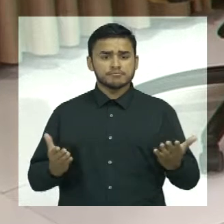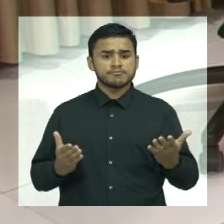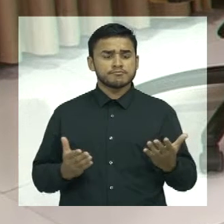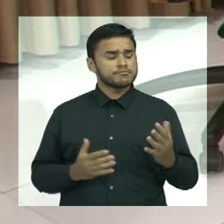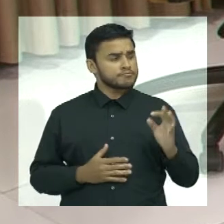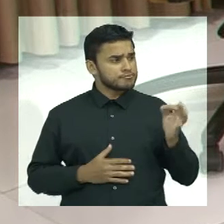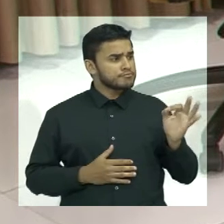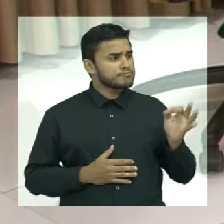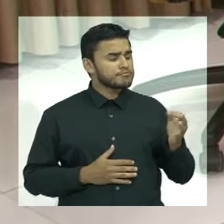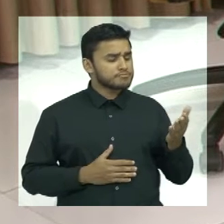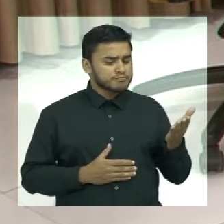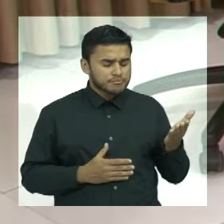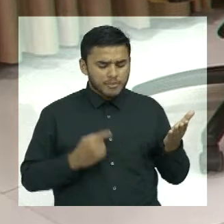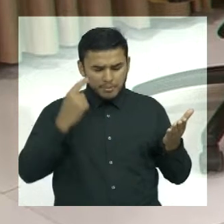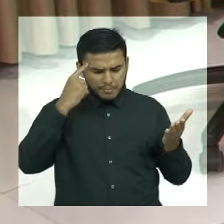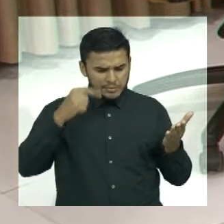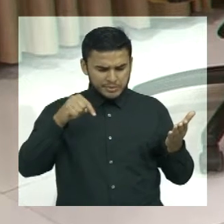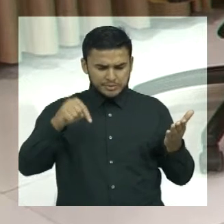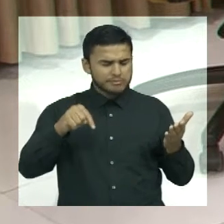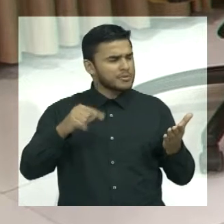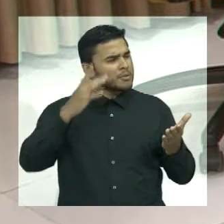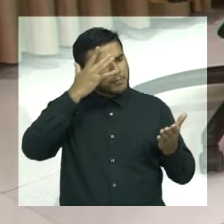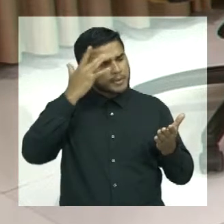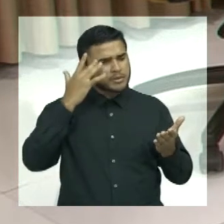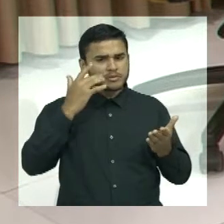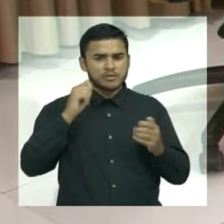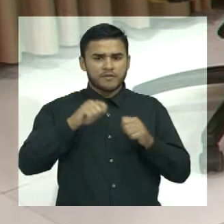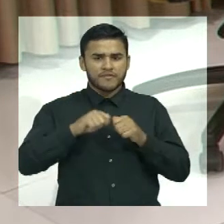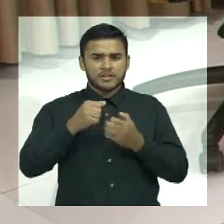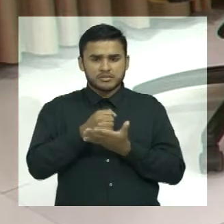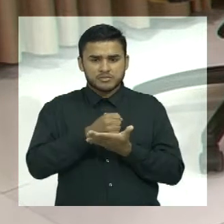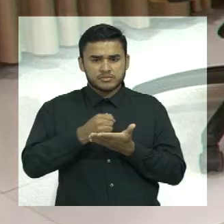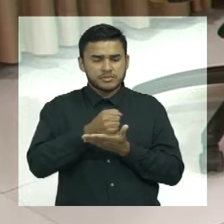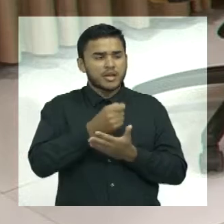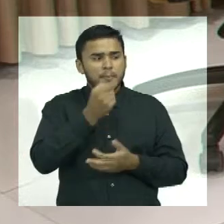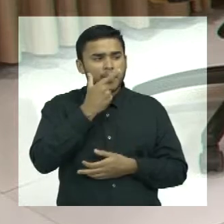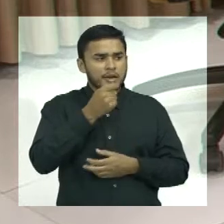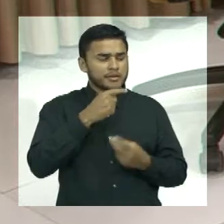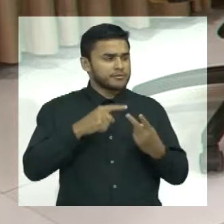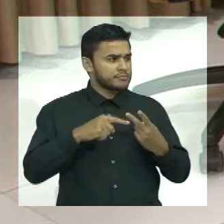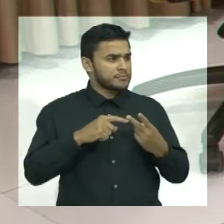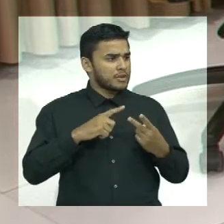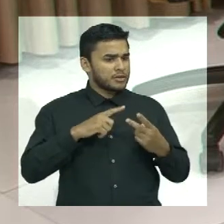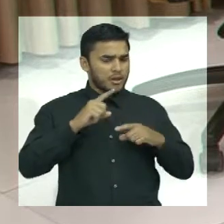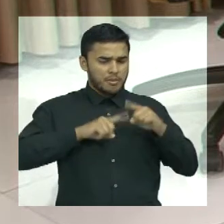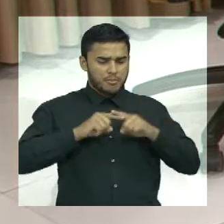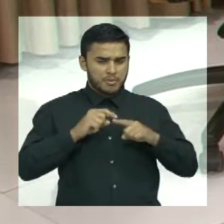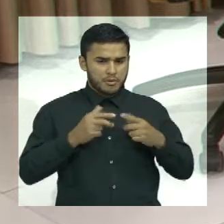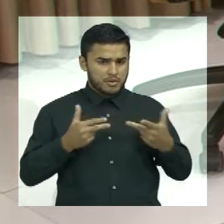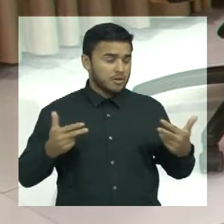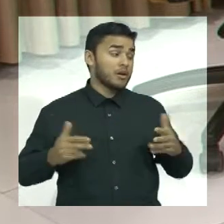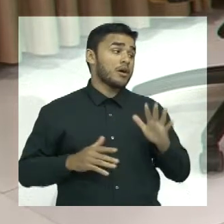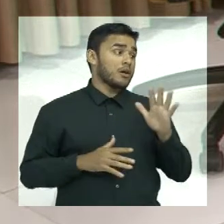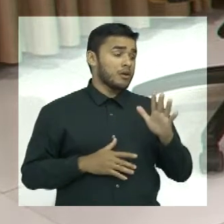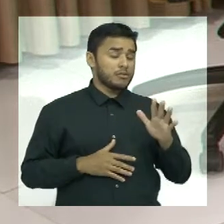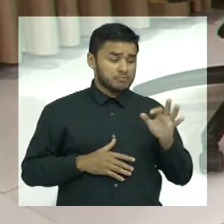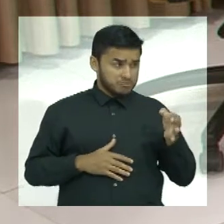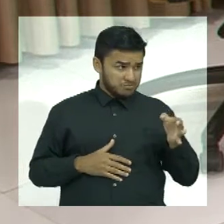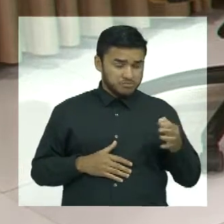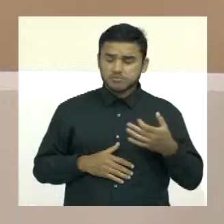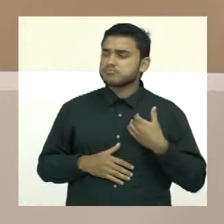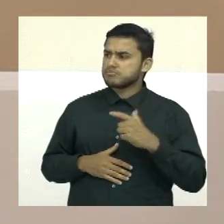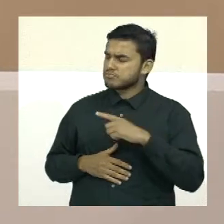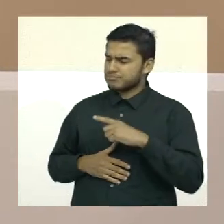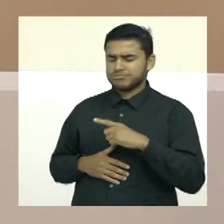só pensa naqueles fabricantes de medicação, de aparelhos. Olha Isso. aí. Ela é muito mais perversa, né? E